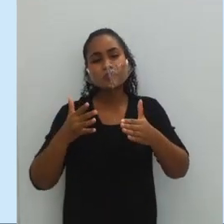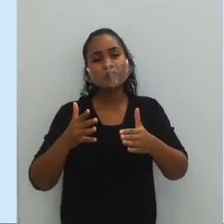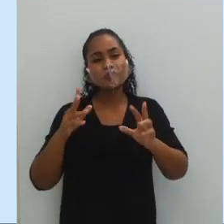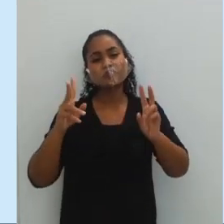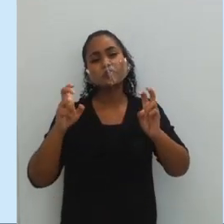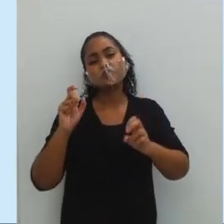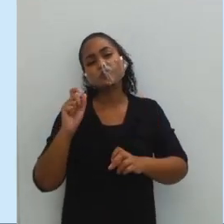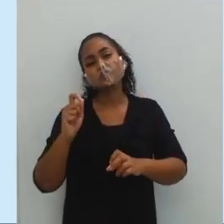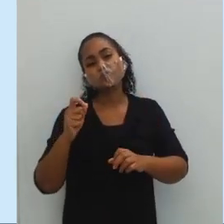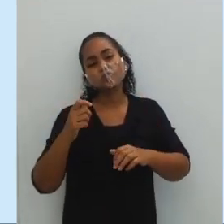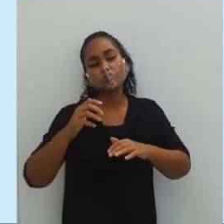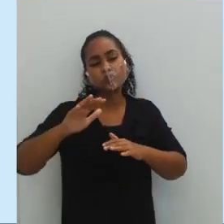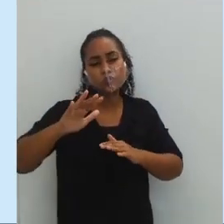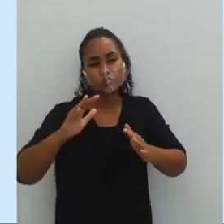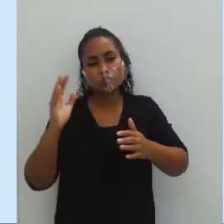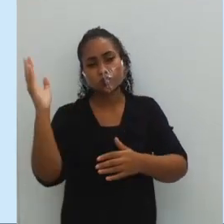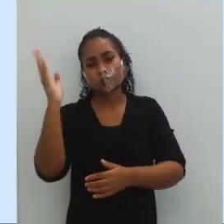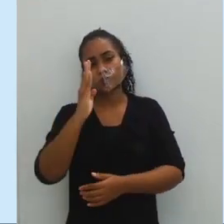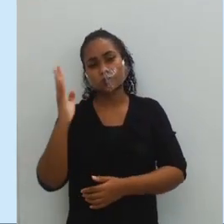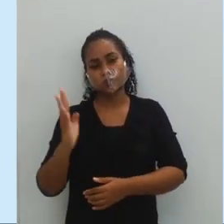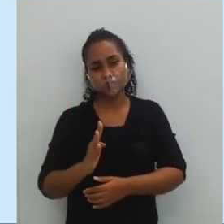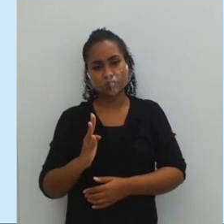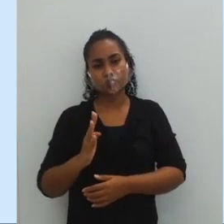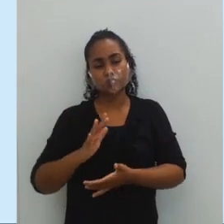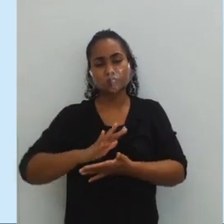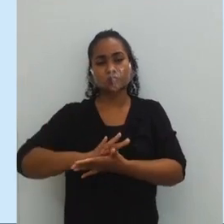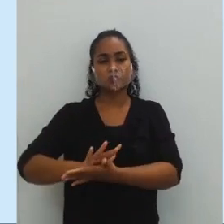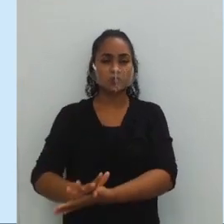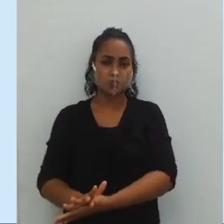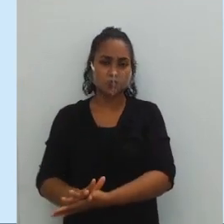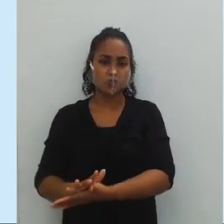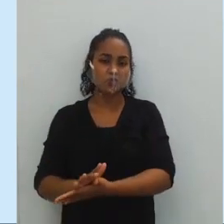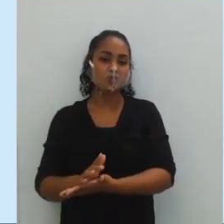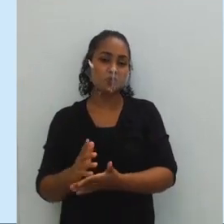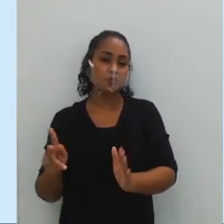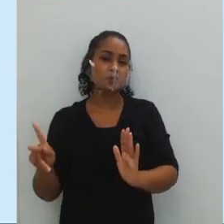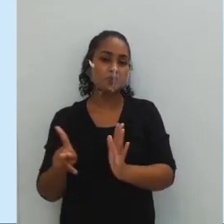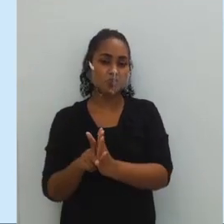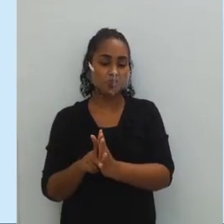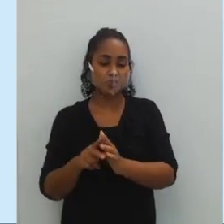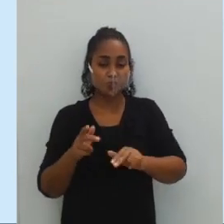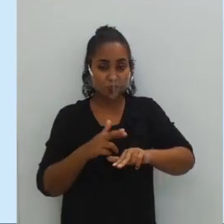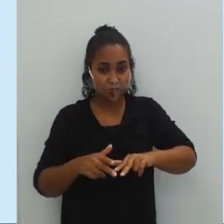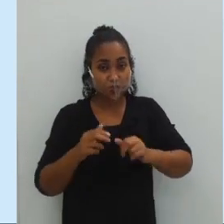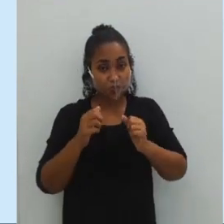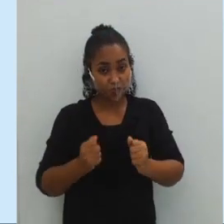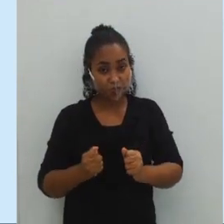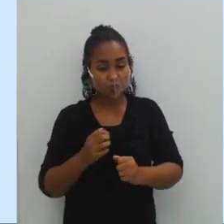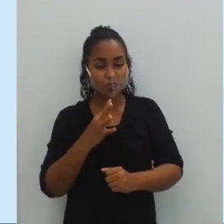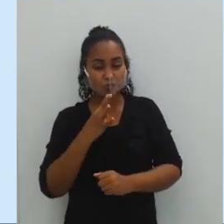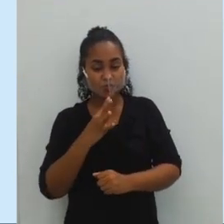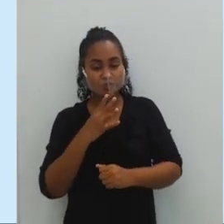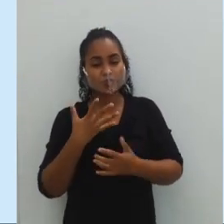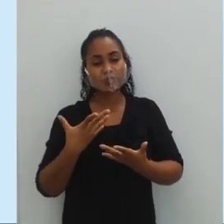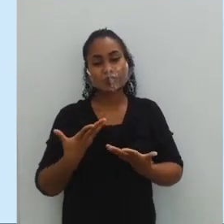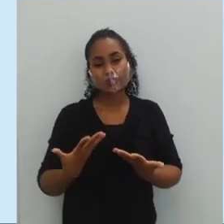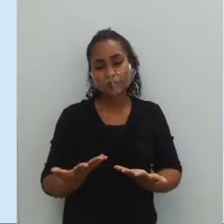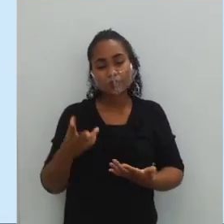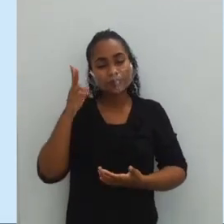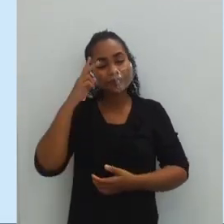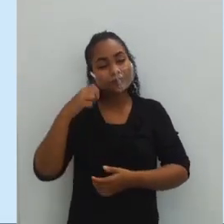precisamente com o tema Lutas Brasileiras, Preconceitos e Estereótipos de Gênero. Vamos lá conhecer? Primeiro, para a